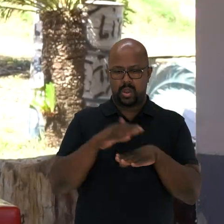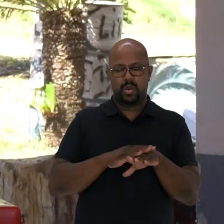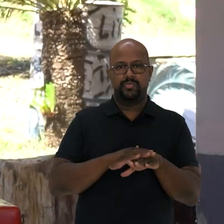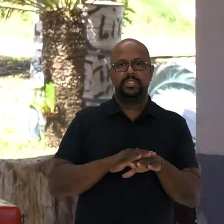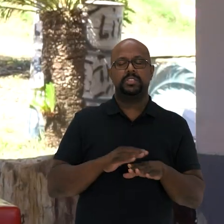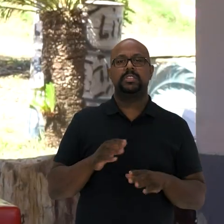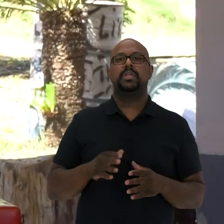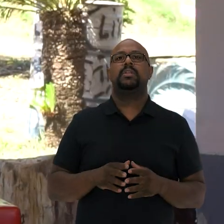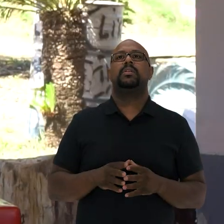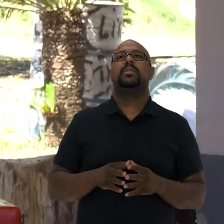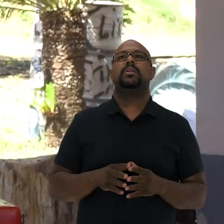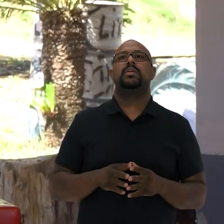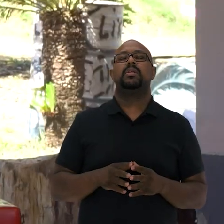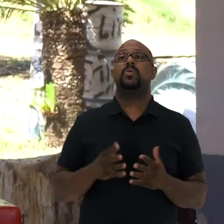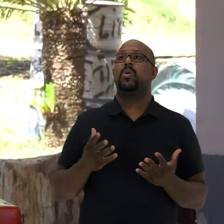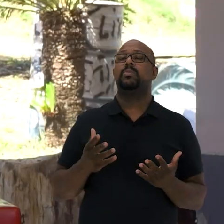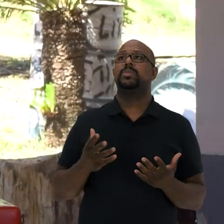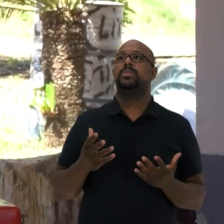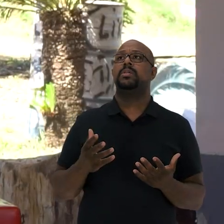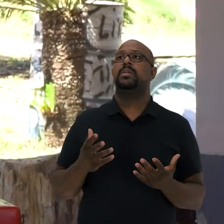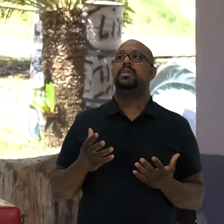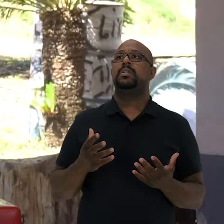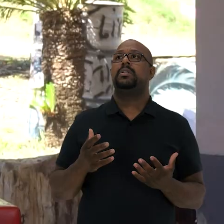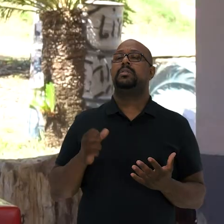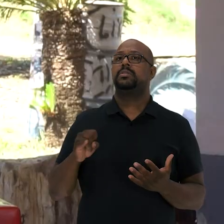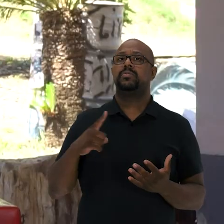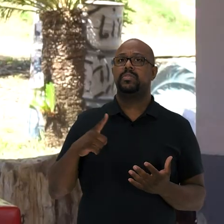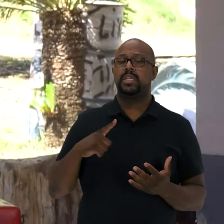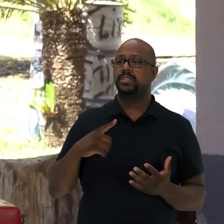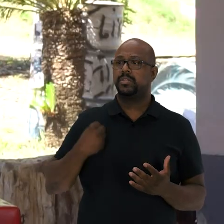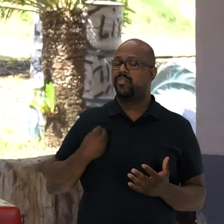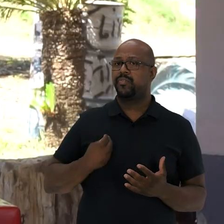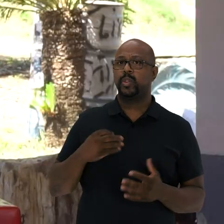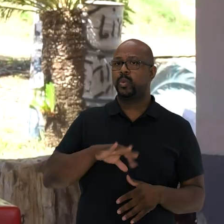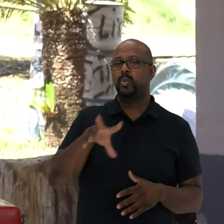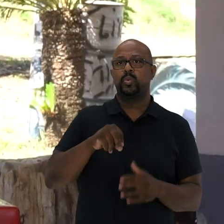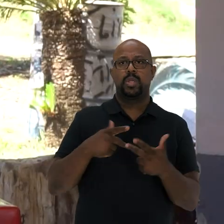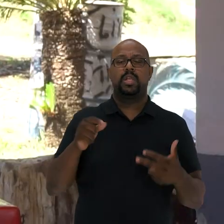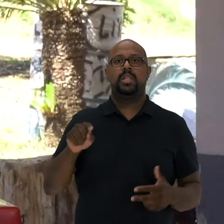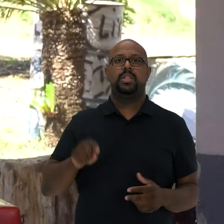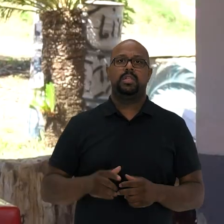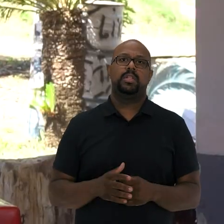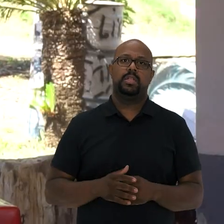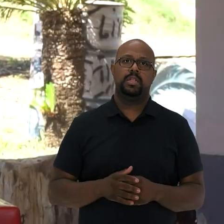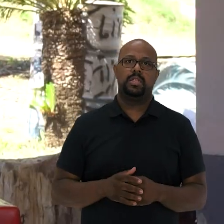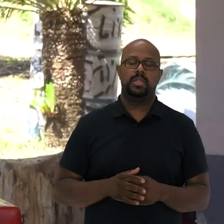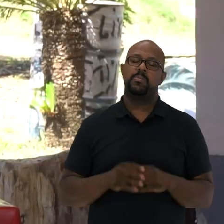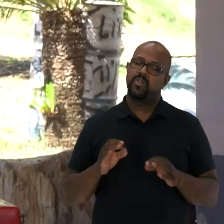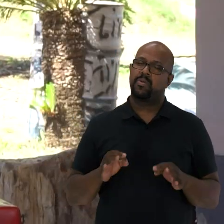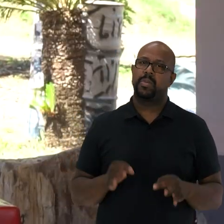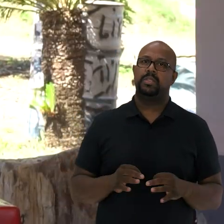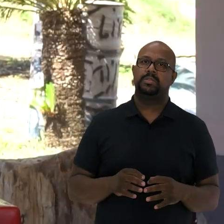conversando, sabe? Como se fosse... tivesse vivido tudo aquilo ali.